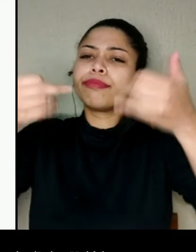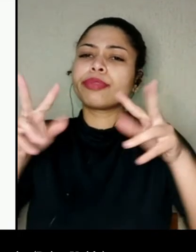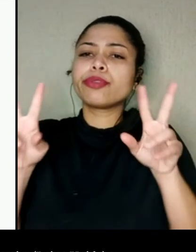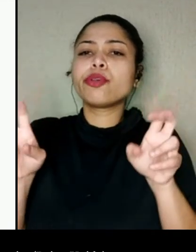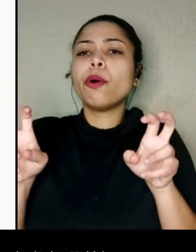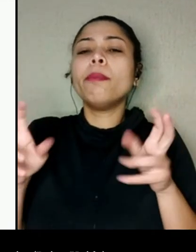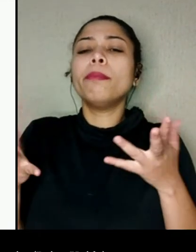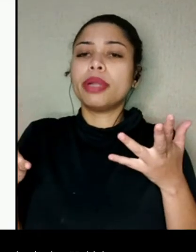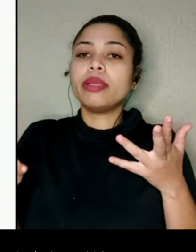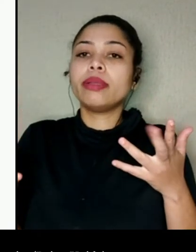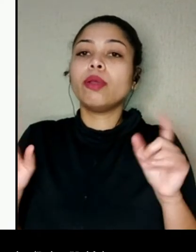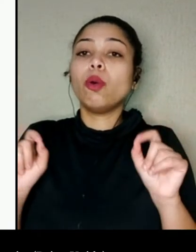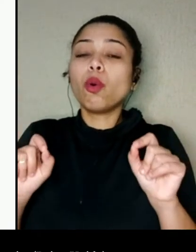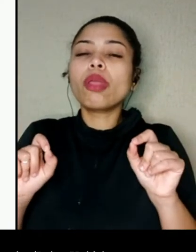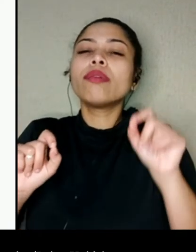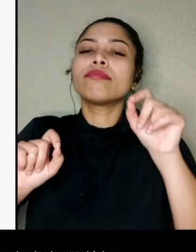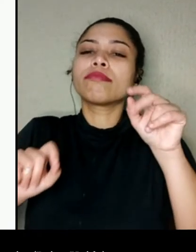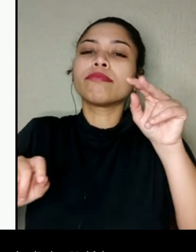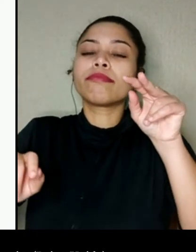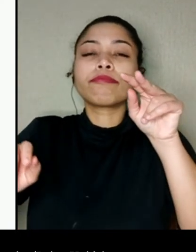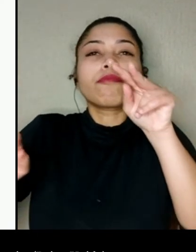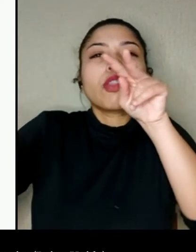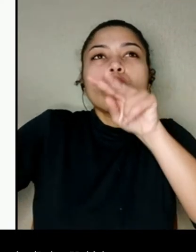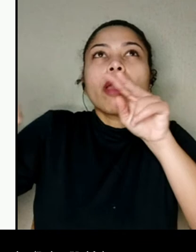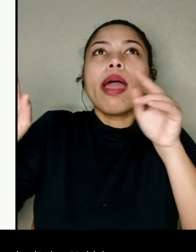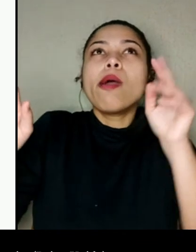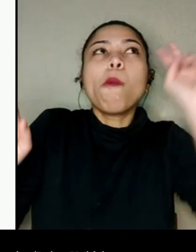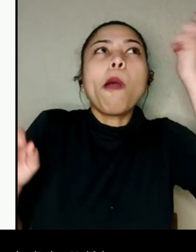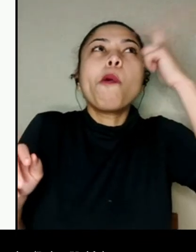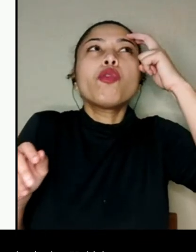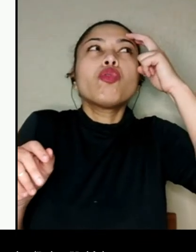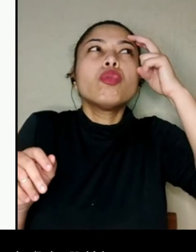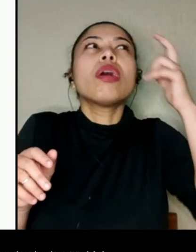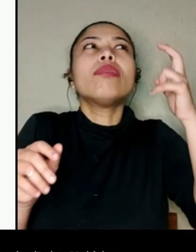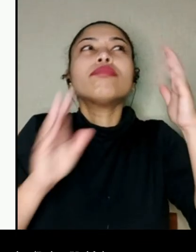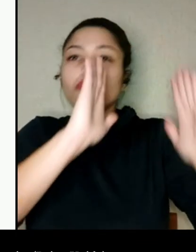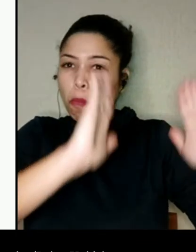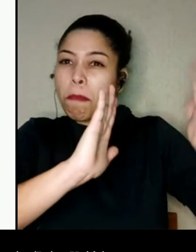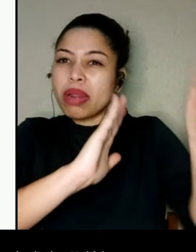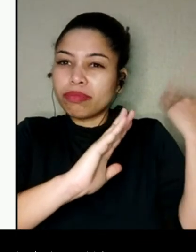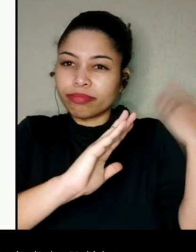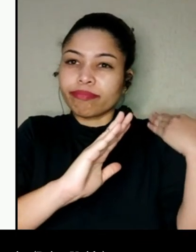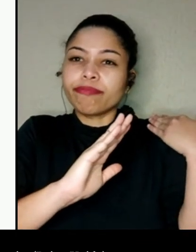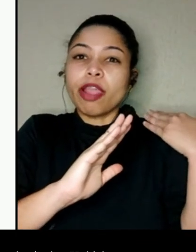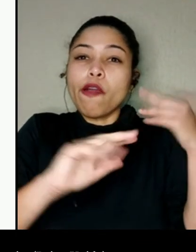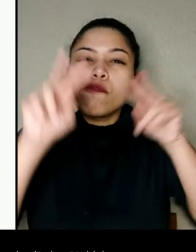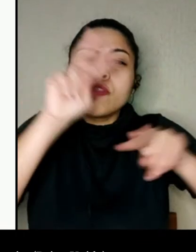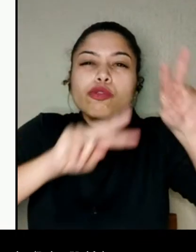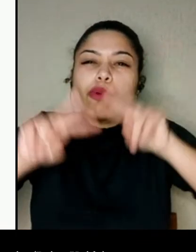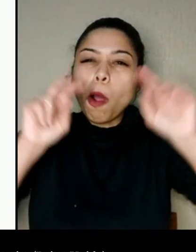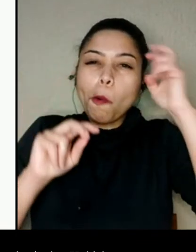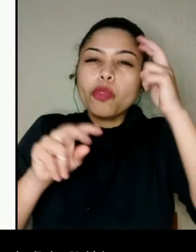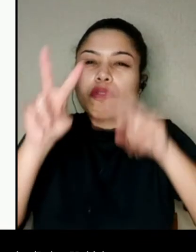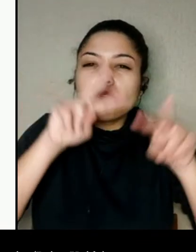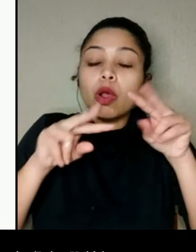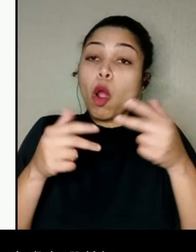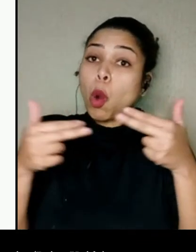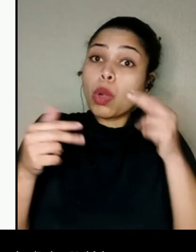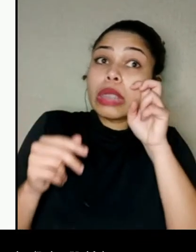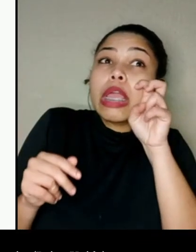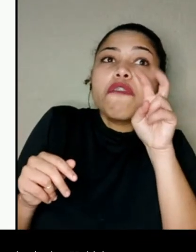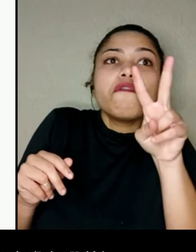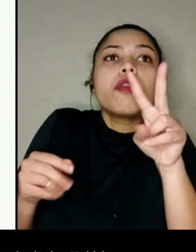visual mais geral da época o tipo de coisa que era vista e que era representada